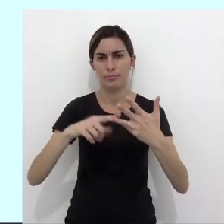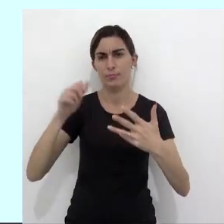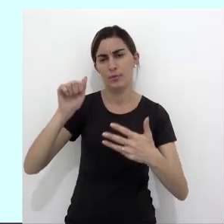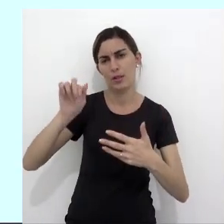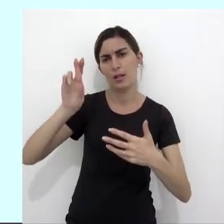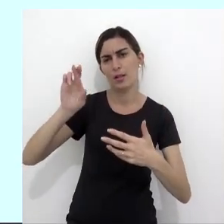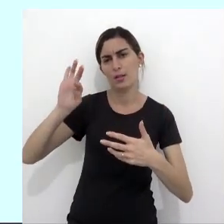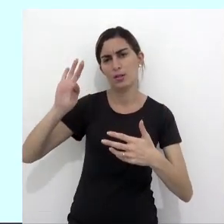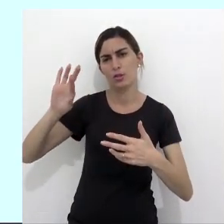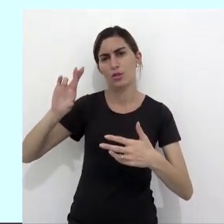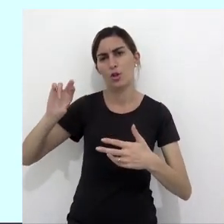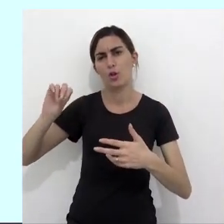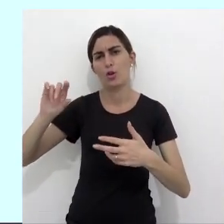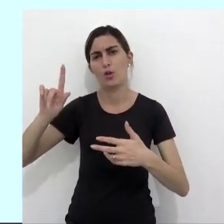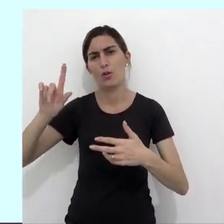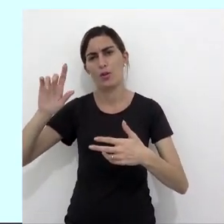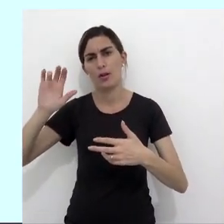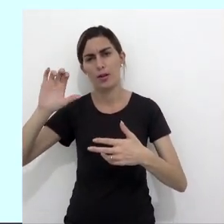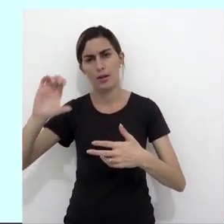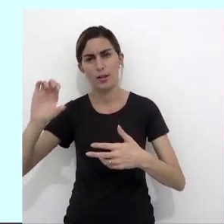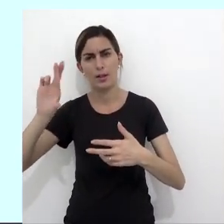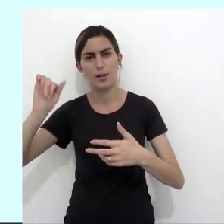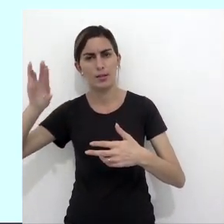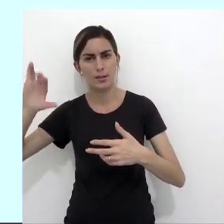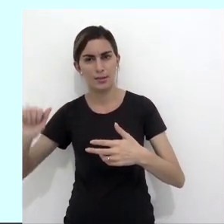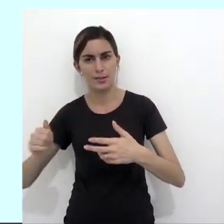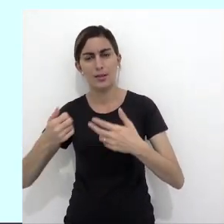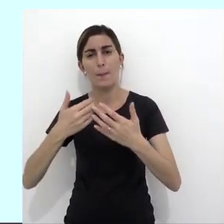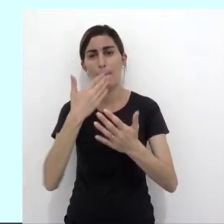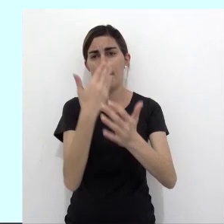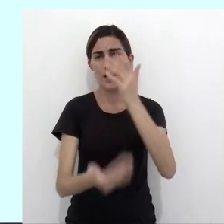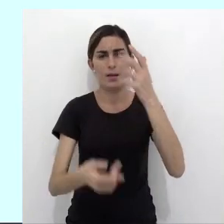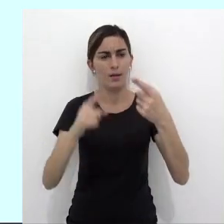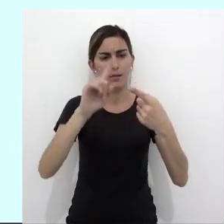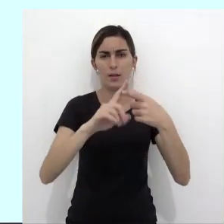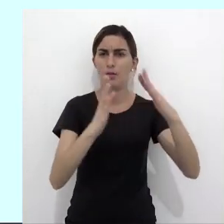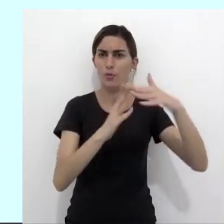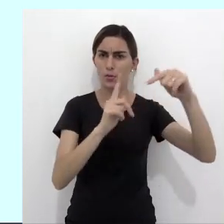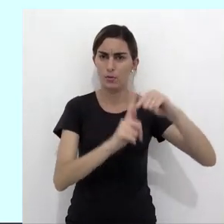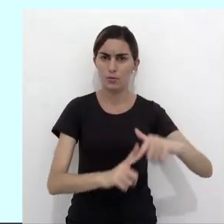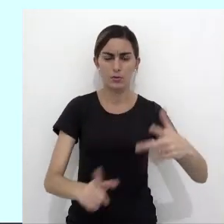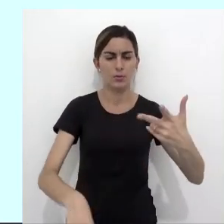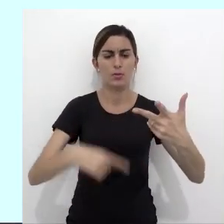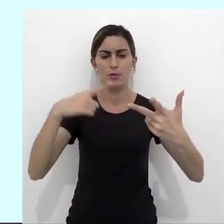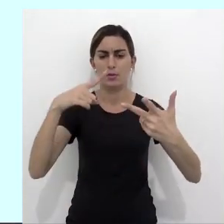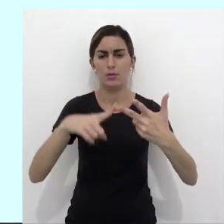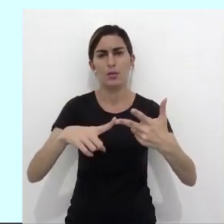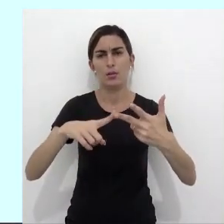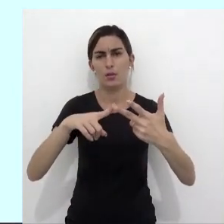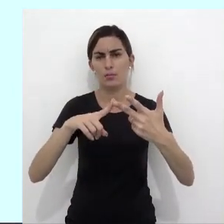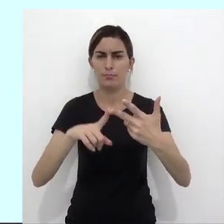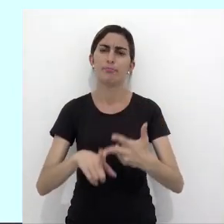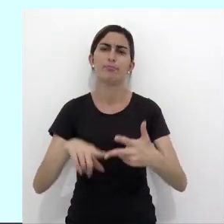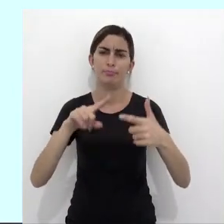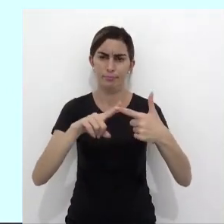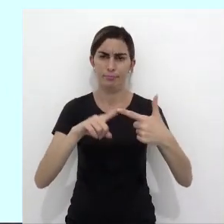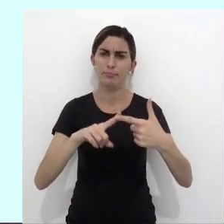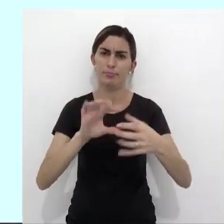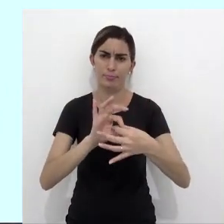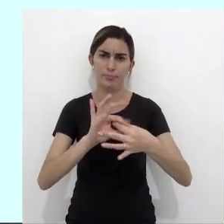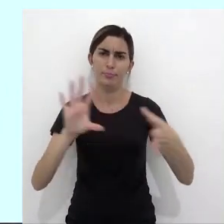e a aristocracia rural. Perdeu o apoio da igreja com a